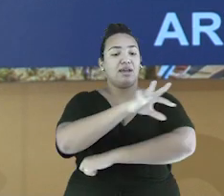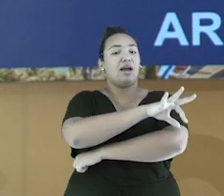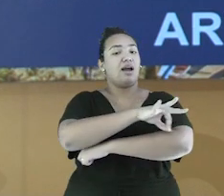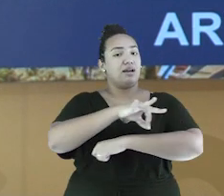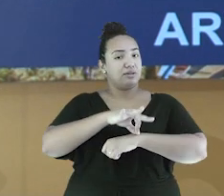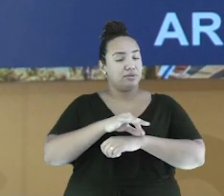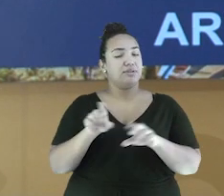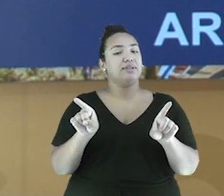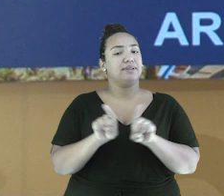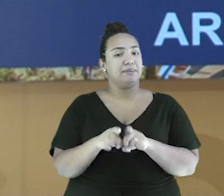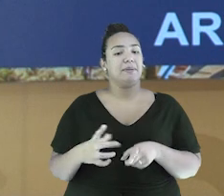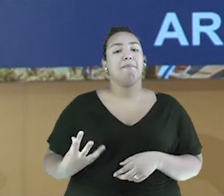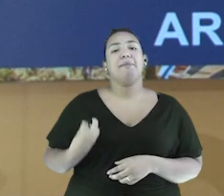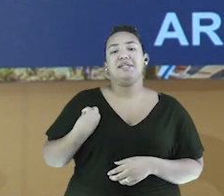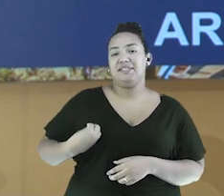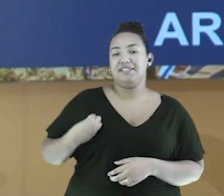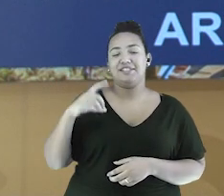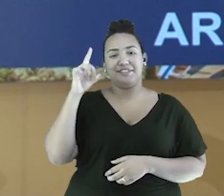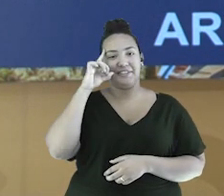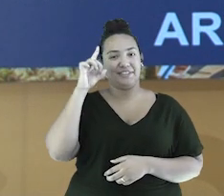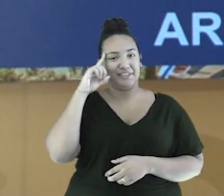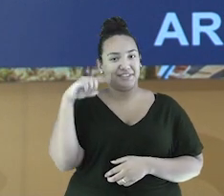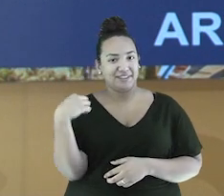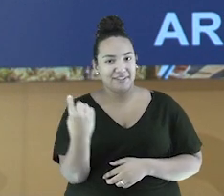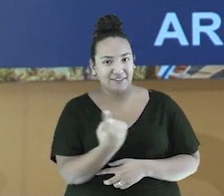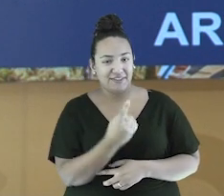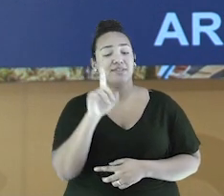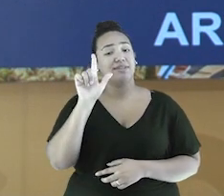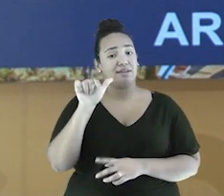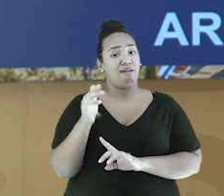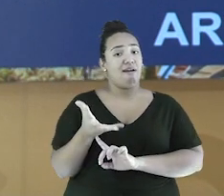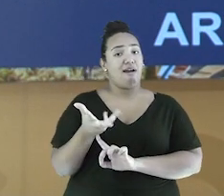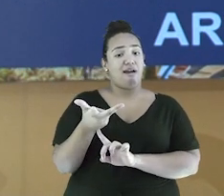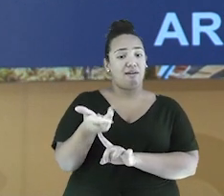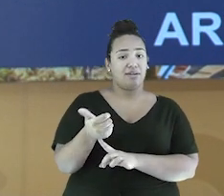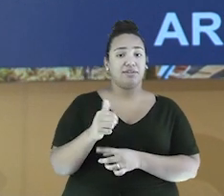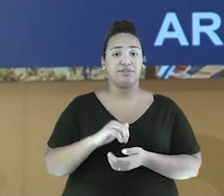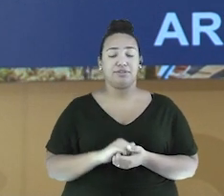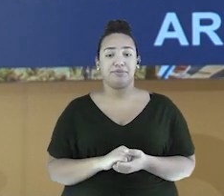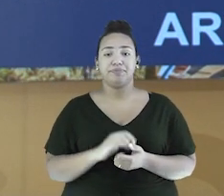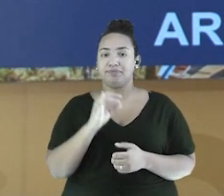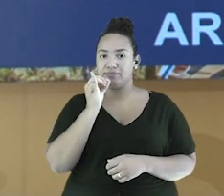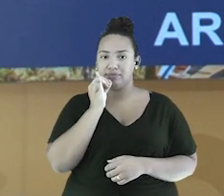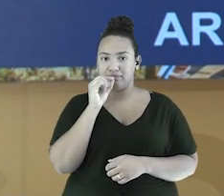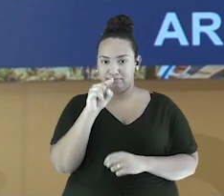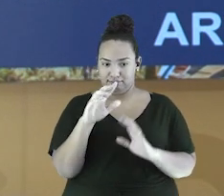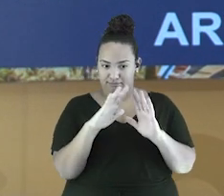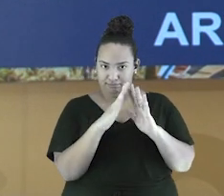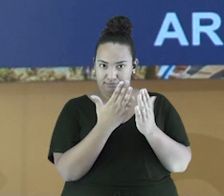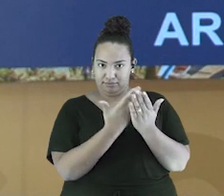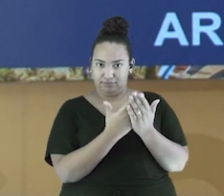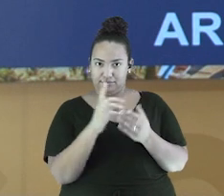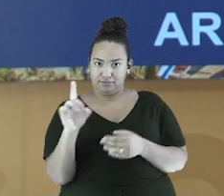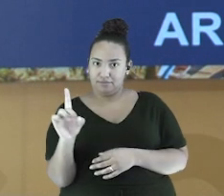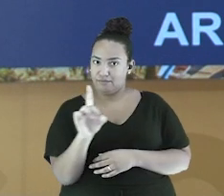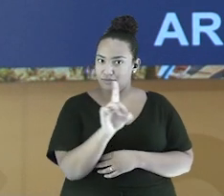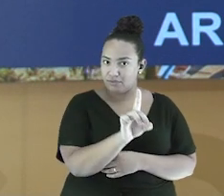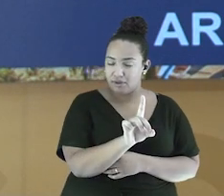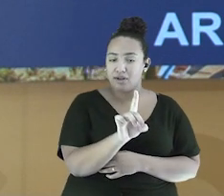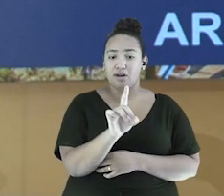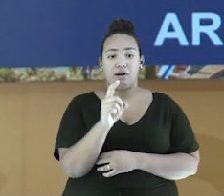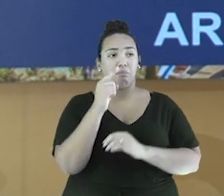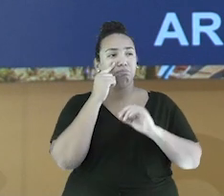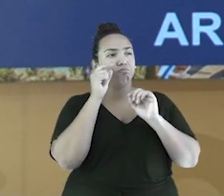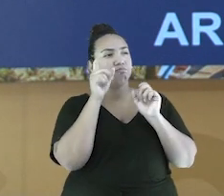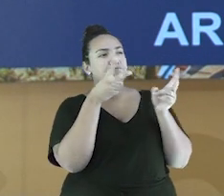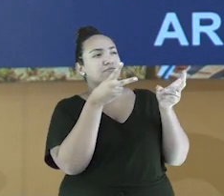está presente na nossa vida como forma de arte. Na próxima vez que vocês chegarem na escola, prestem bastante atenção